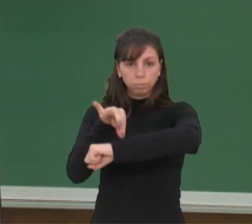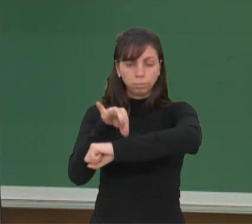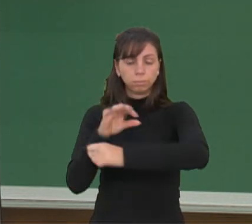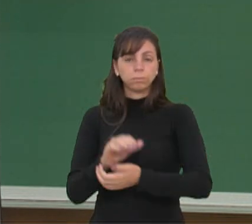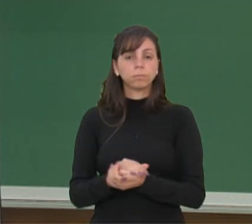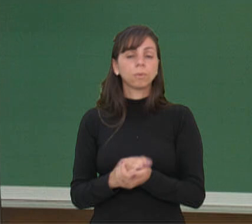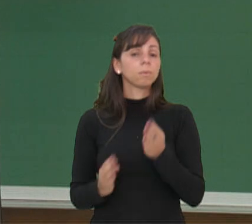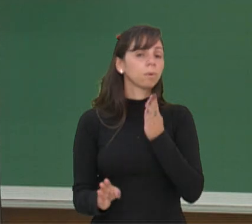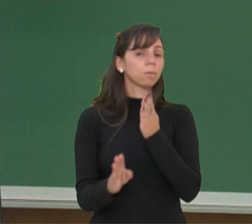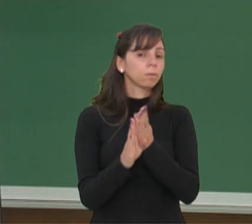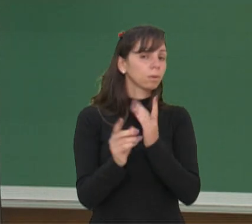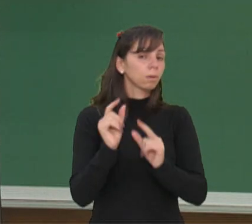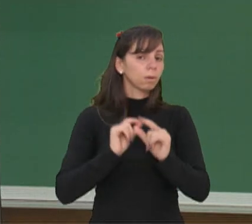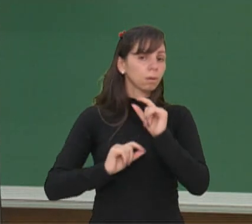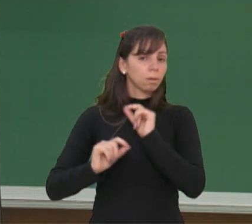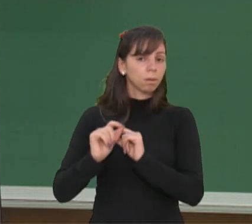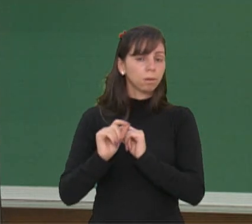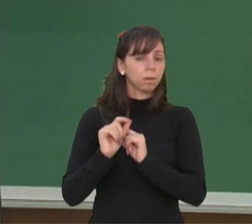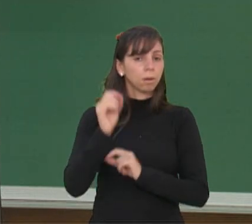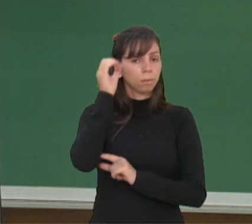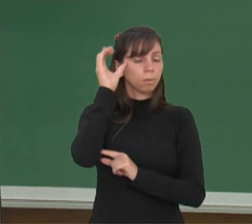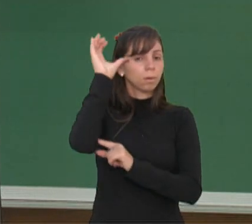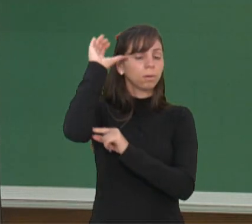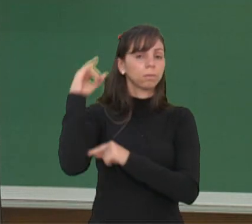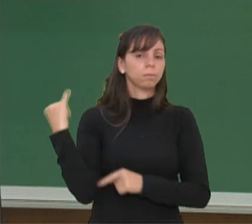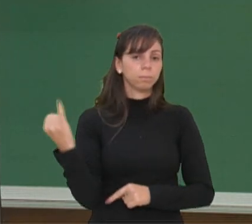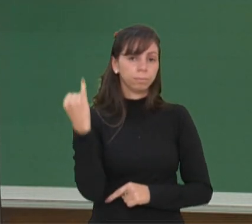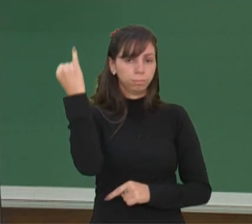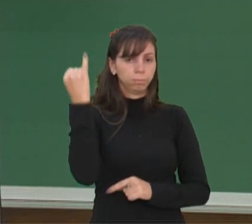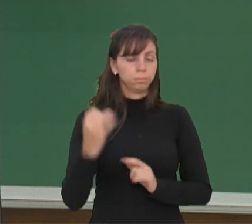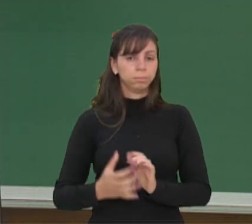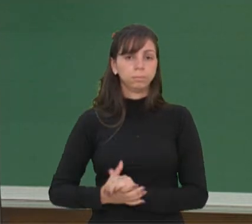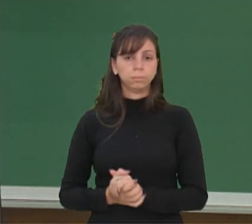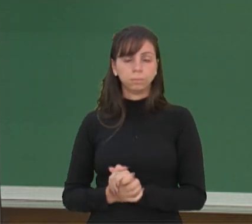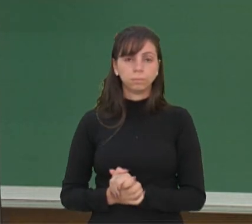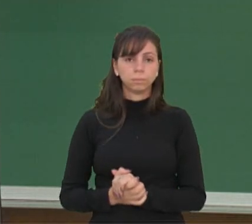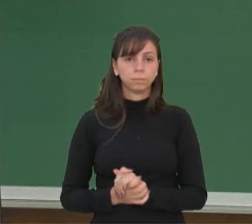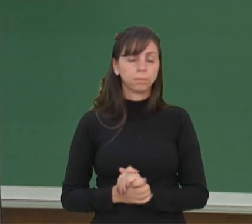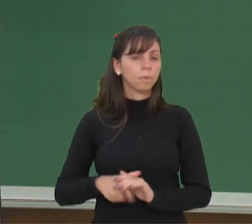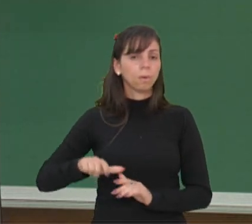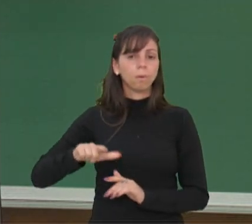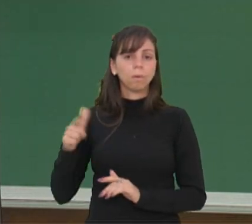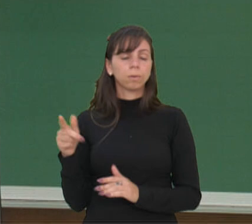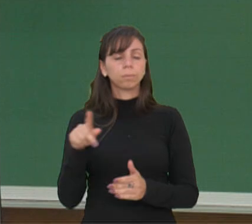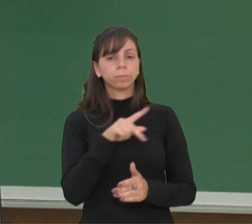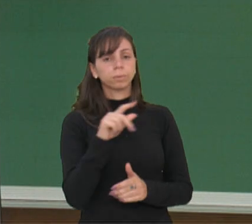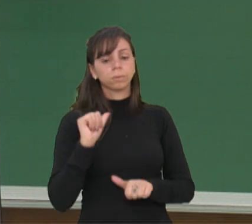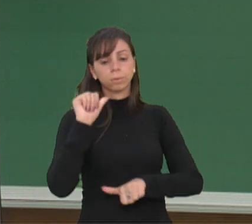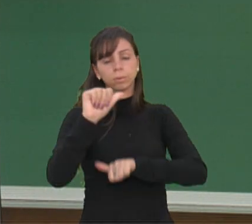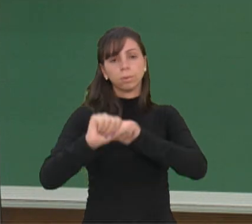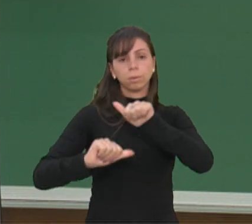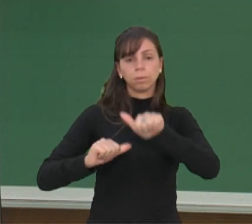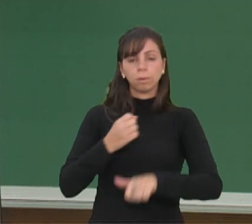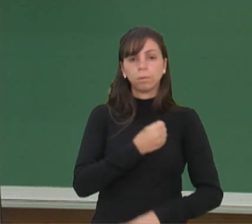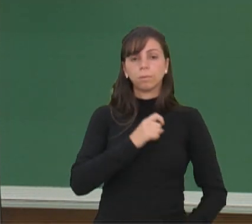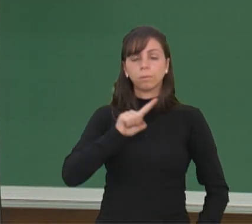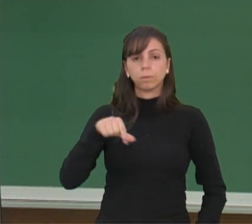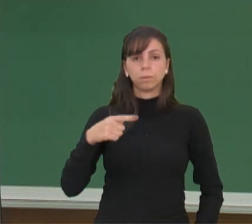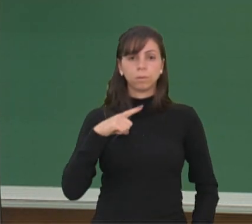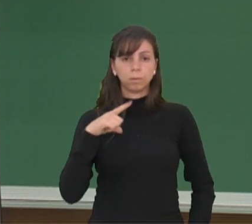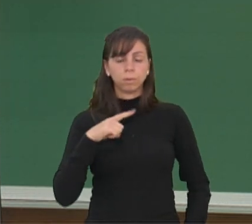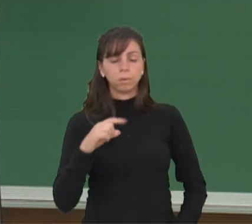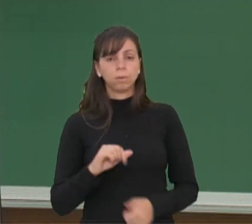onde eles se encontram é um conhecimento bastante importante. Outra coisa, quando o professor diz assim, transforma em décimos, transforma